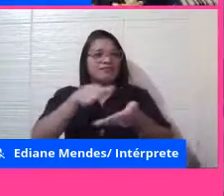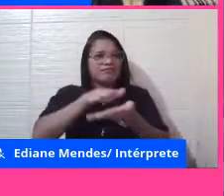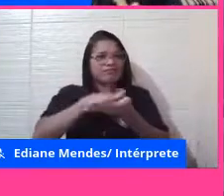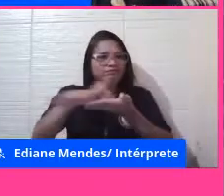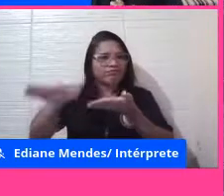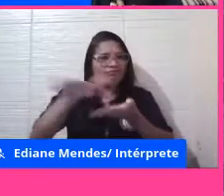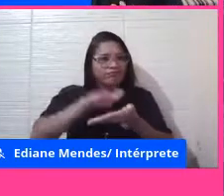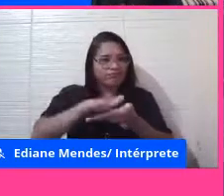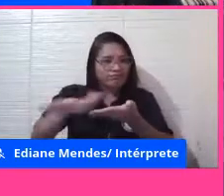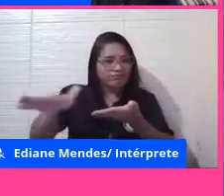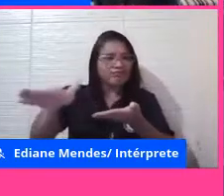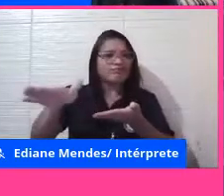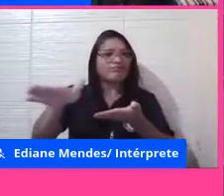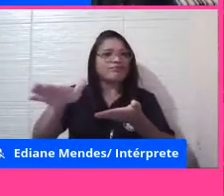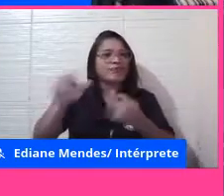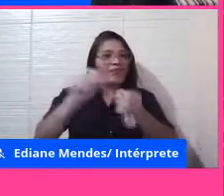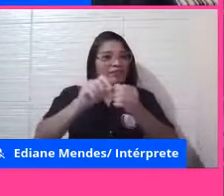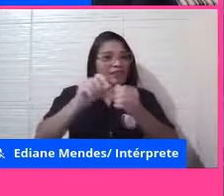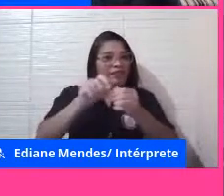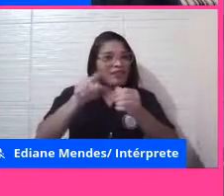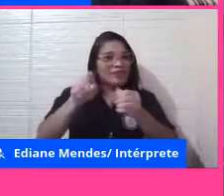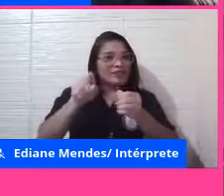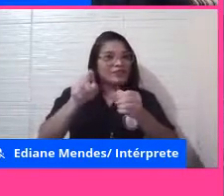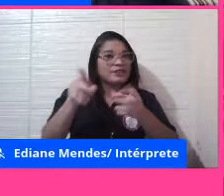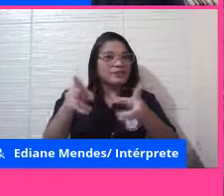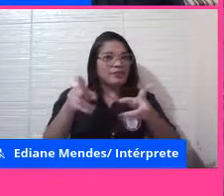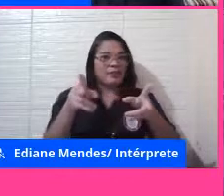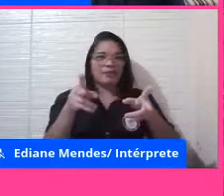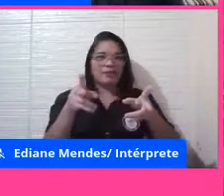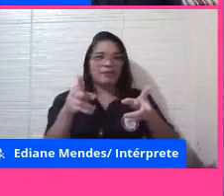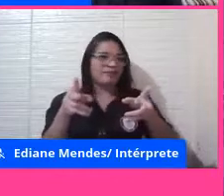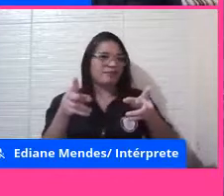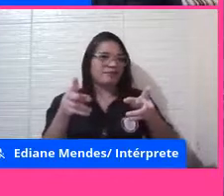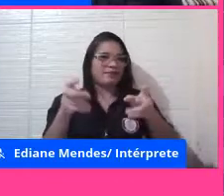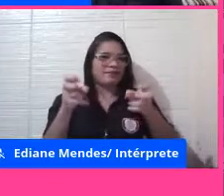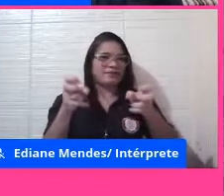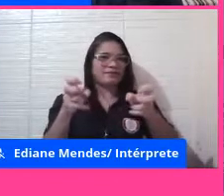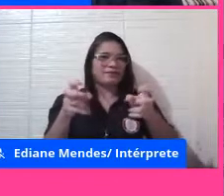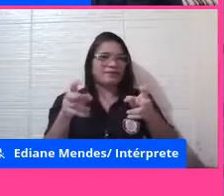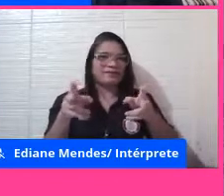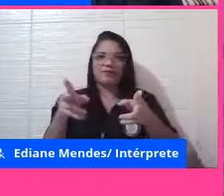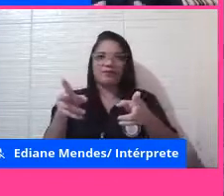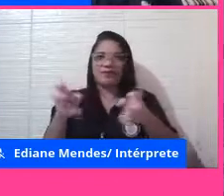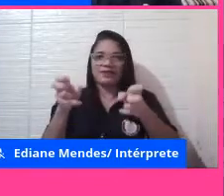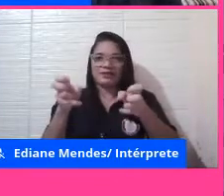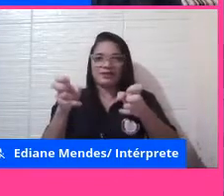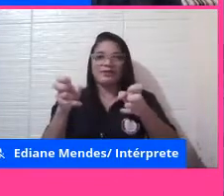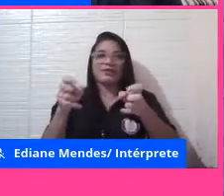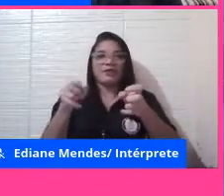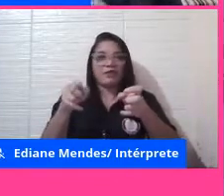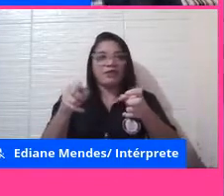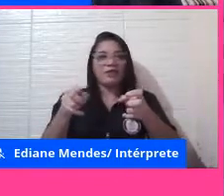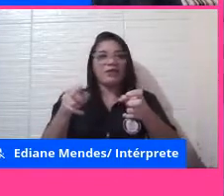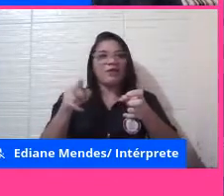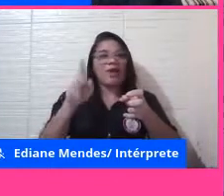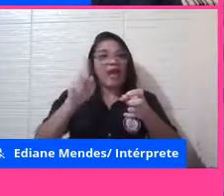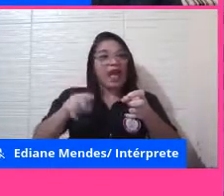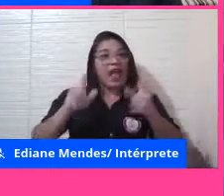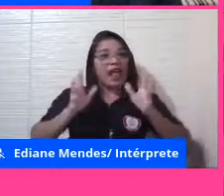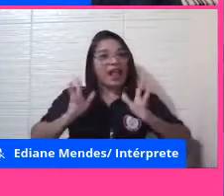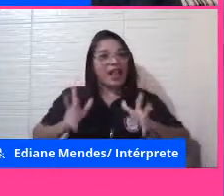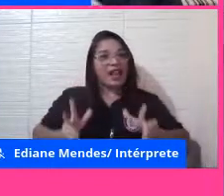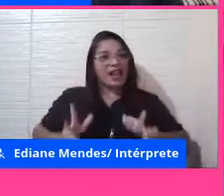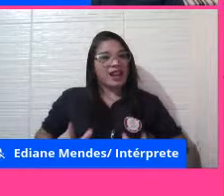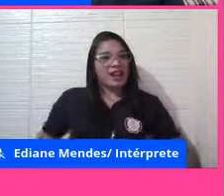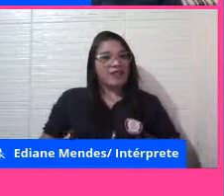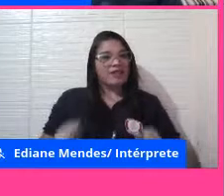primeira diferença, né? A impressão utilizada por FDM, que foi aquela que a gente mostrou, ela é bem limpa. Basicamente, você